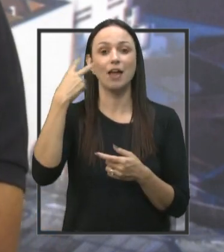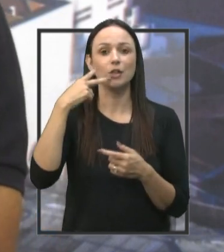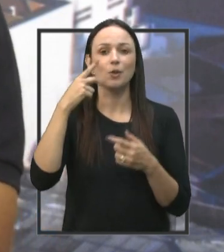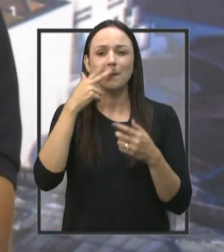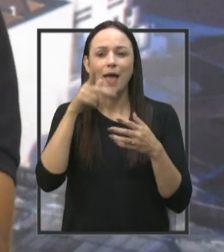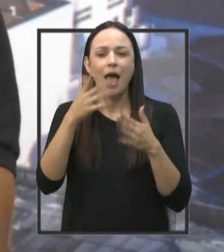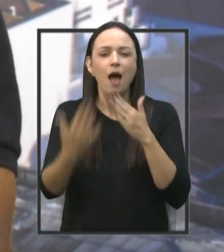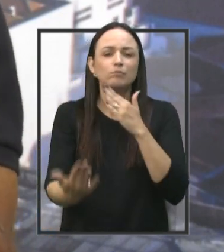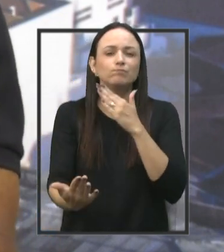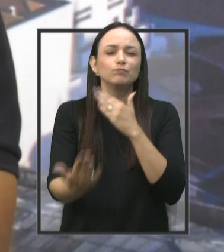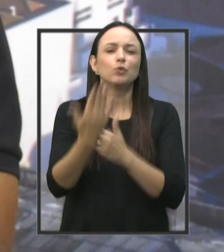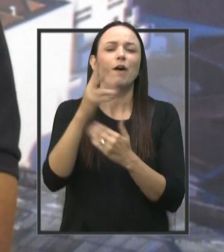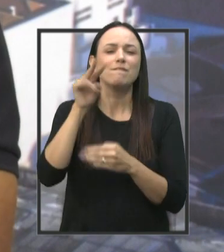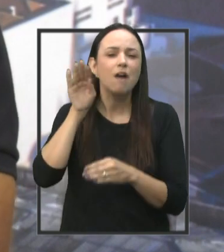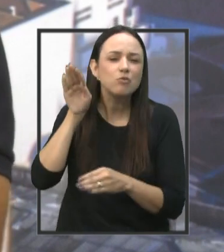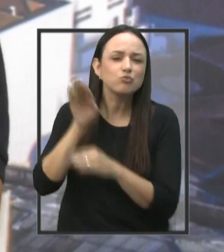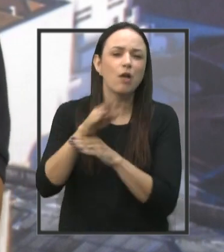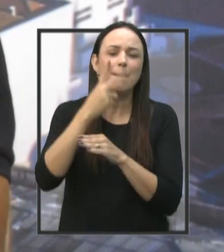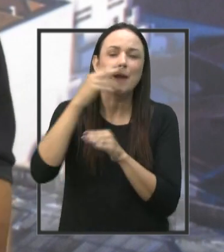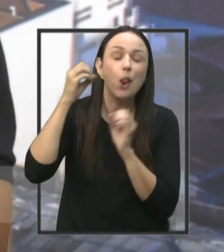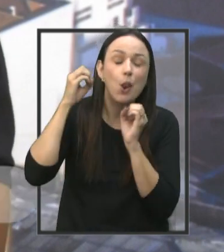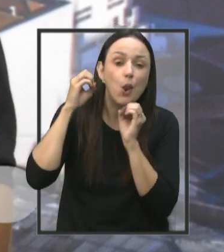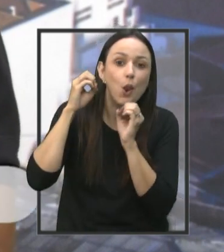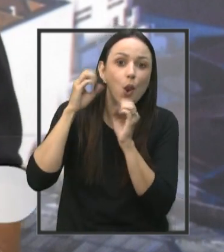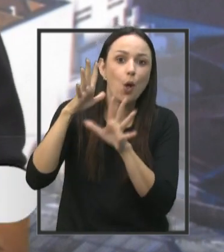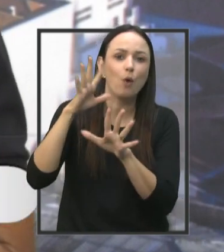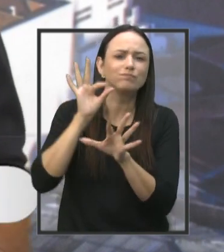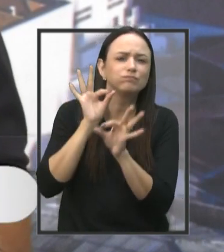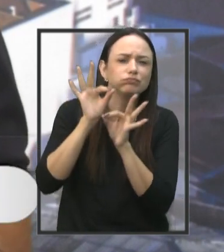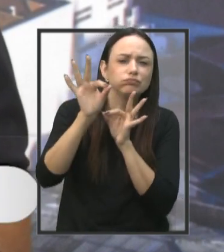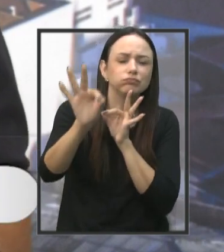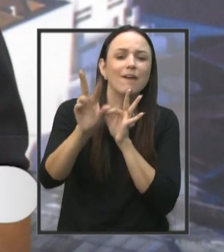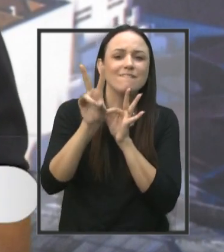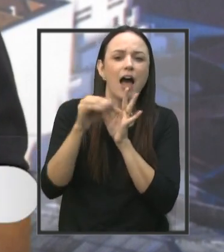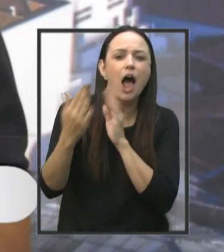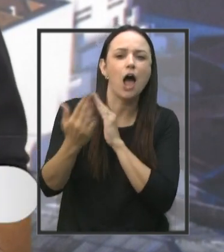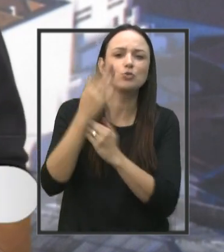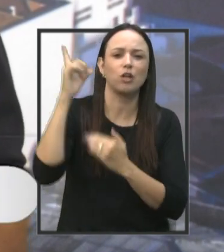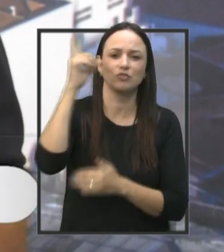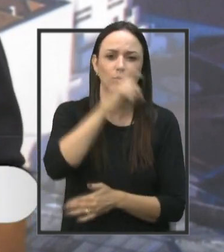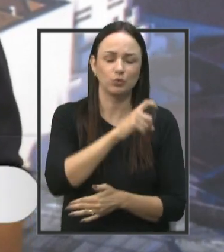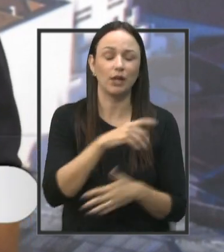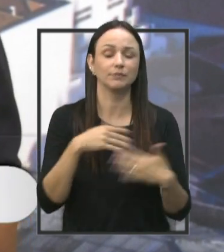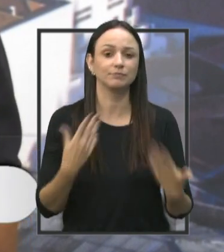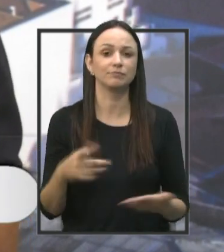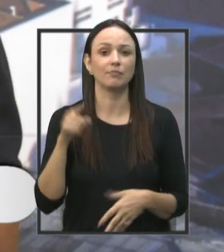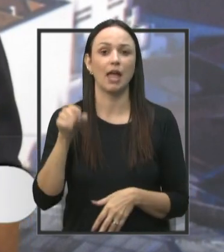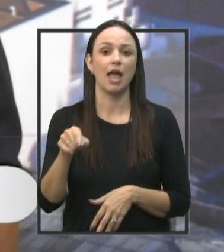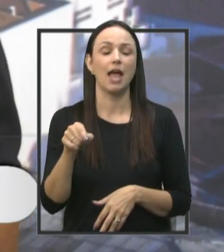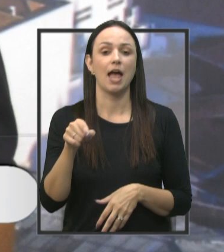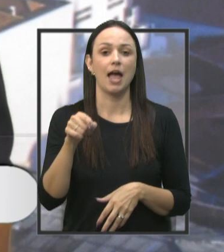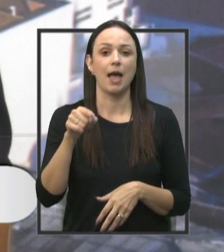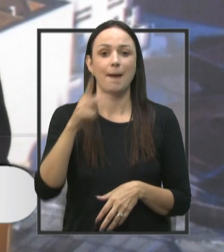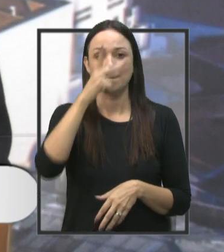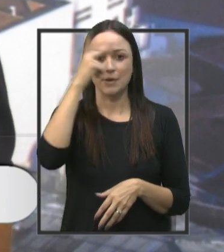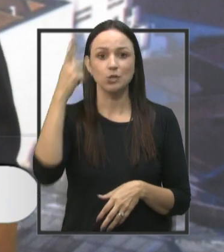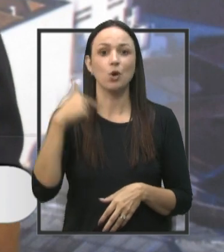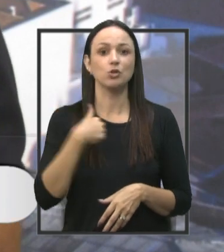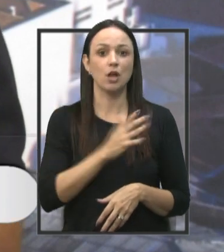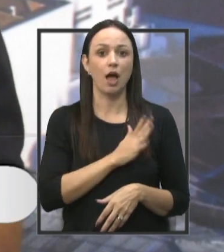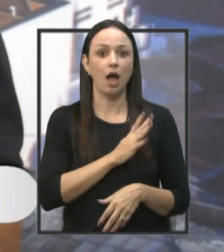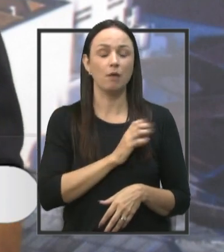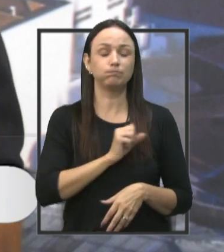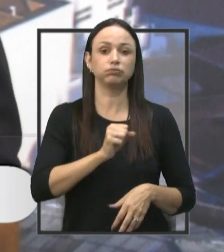túnel, né? Como alguém que pode ajudar no momento de grande dificuldade. E quantas pessoas que já